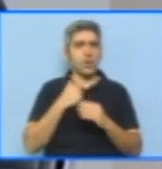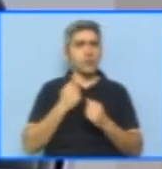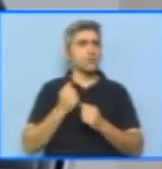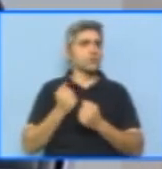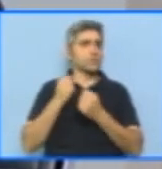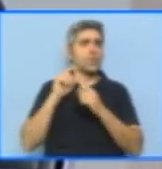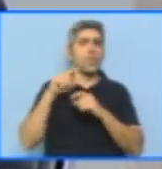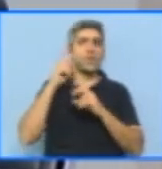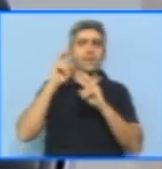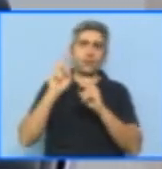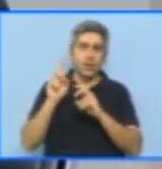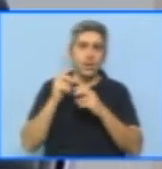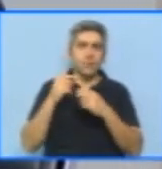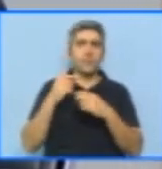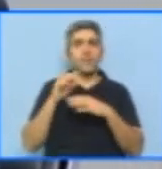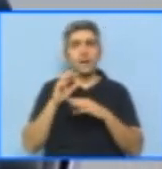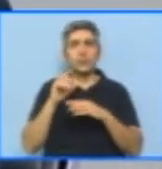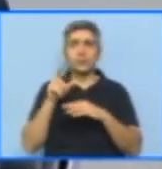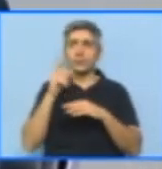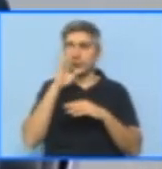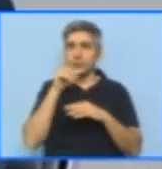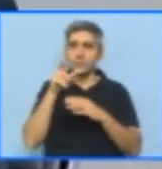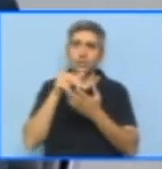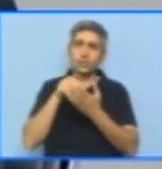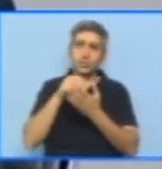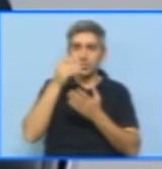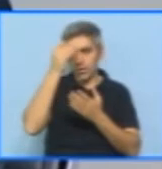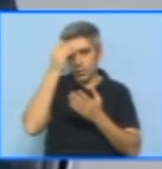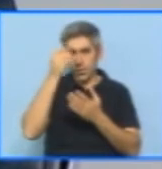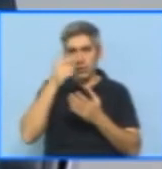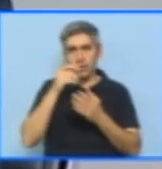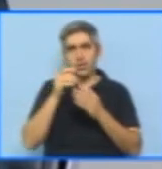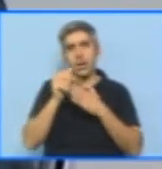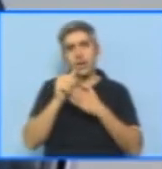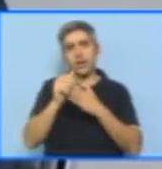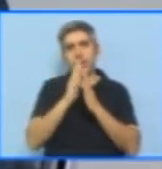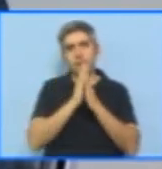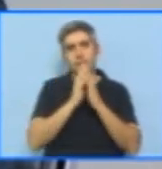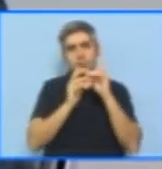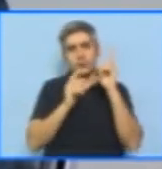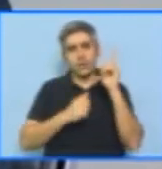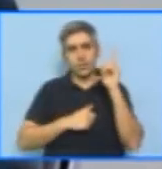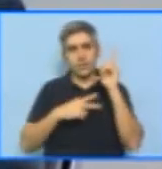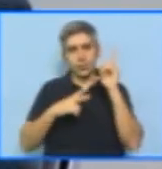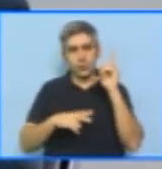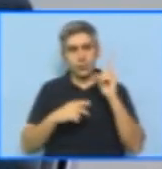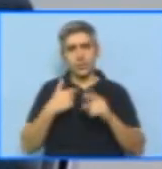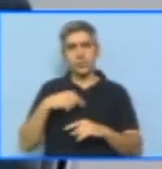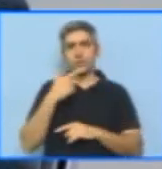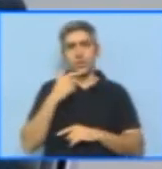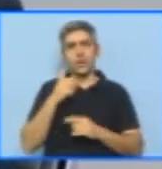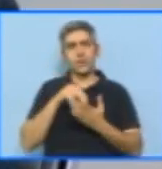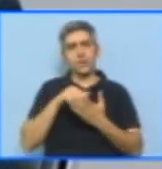posição sobre qualquer tema, sendo ele uma tomada de posição das suas lideranças, da Igreja Católica em Portugal. Nós não estamos para